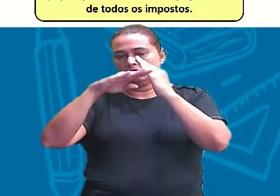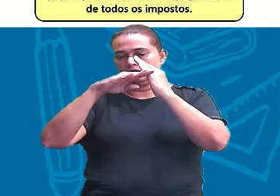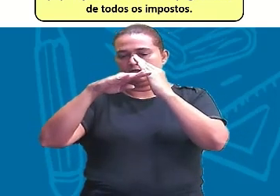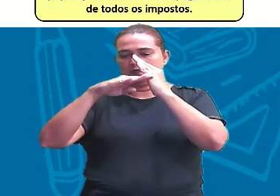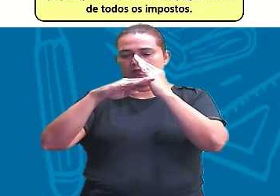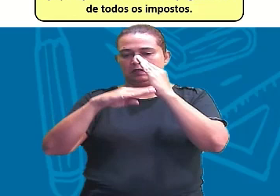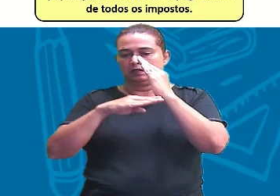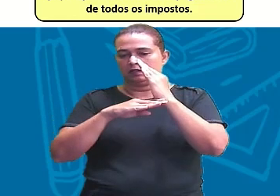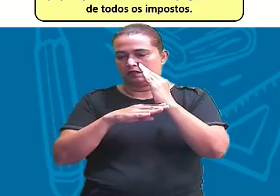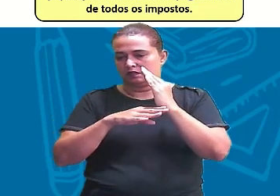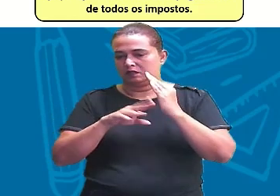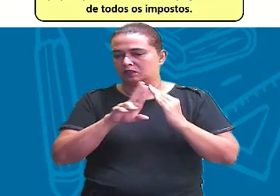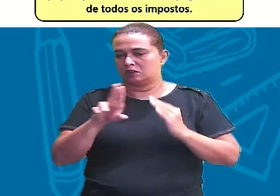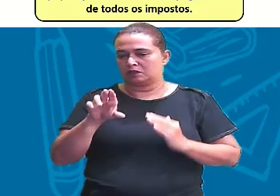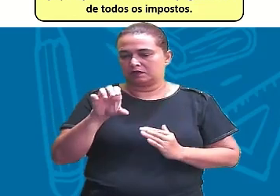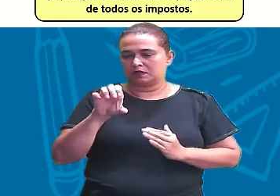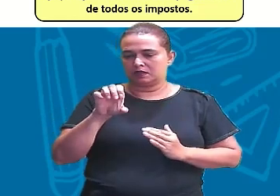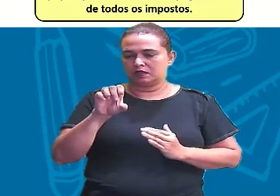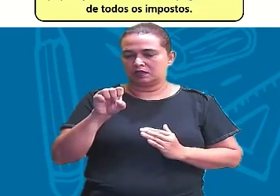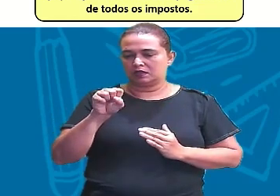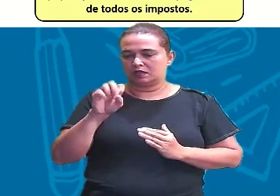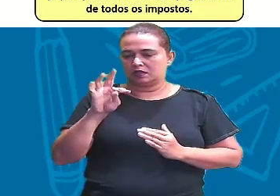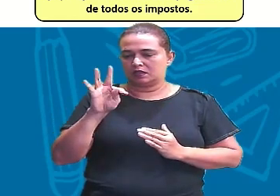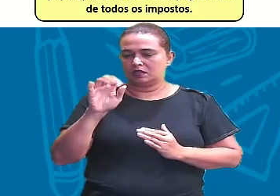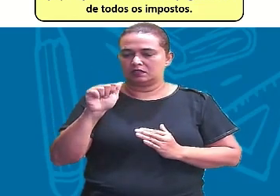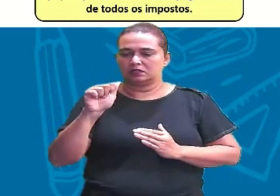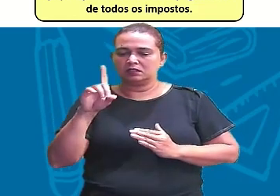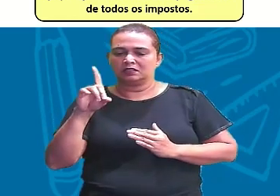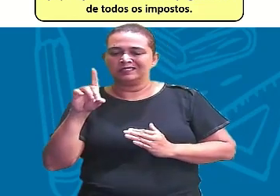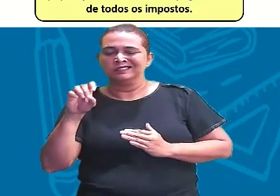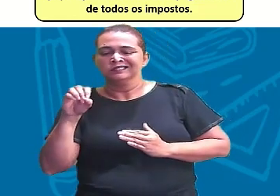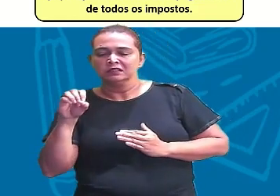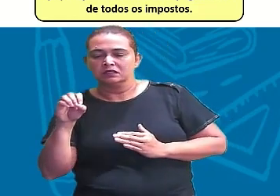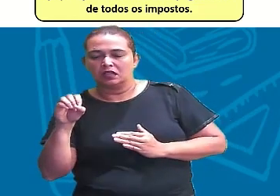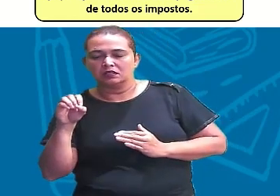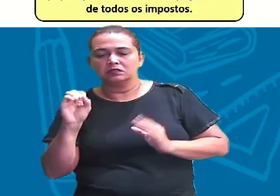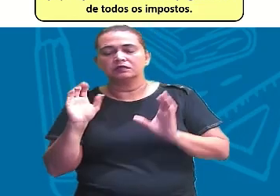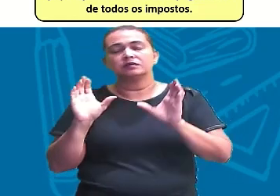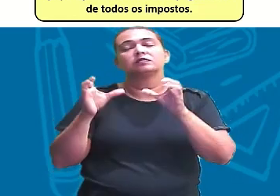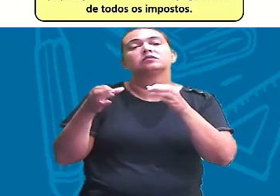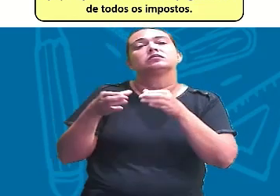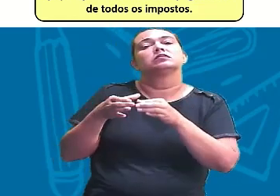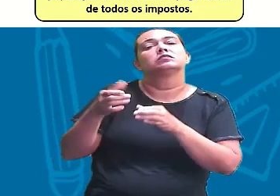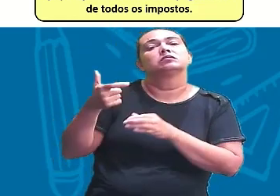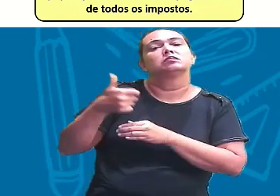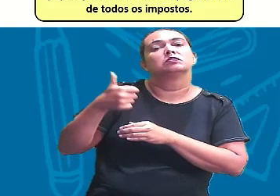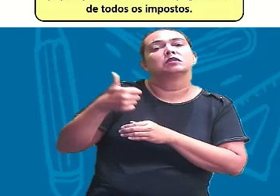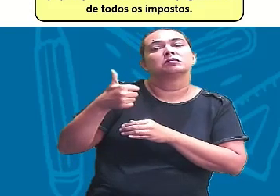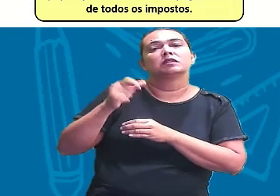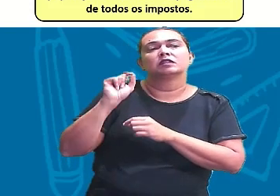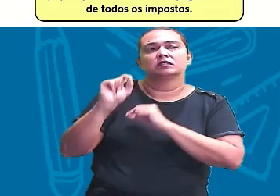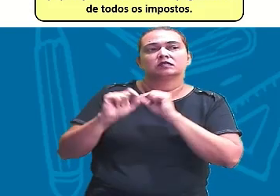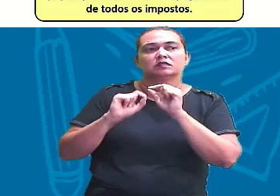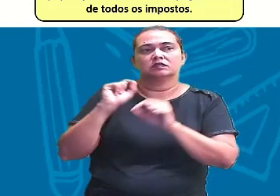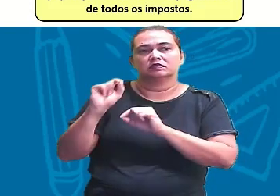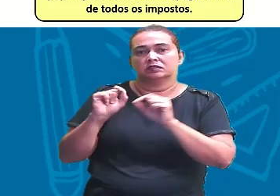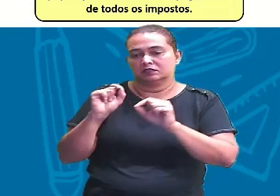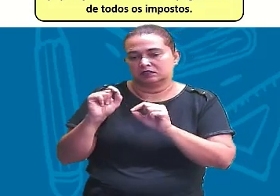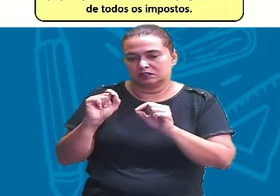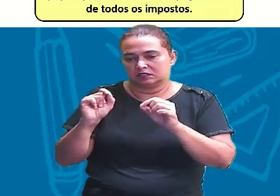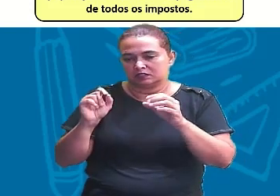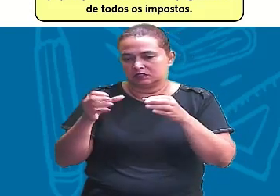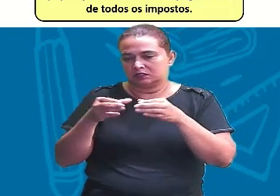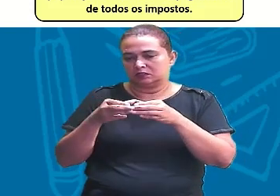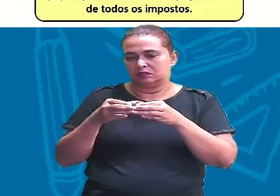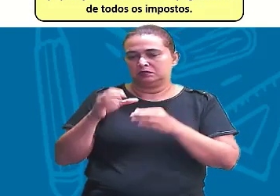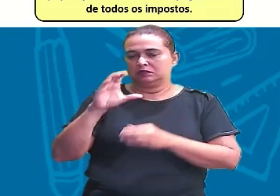com o nome de estado, né? Então vamos lá, o primeiro estado, quem é que compunha o primeiro estado? Era um grupo social que